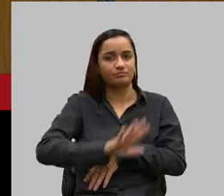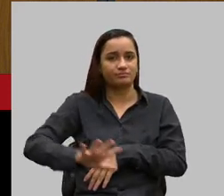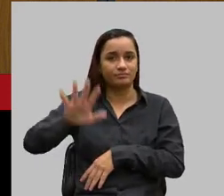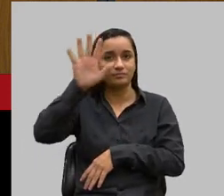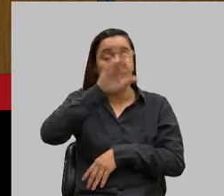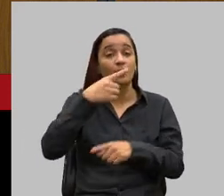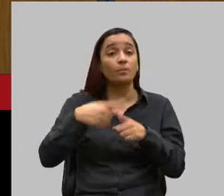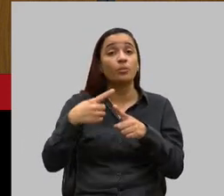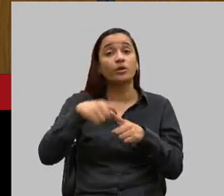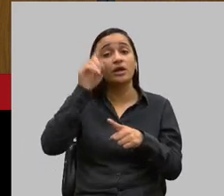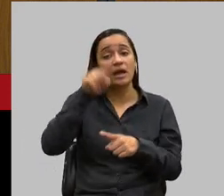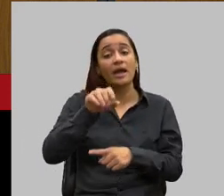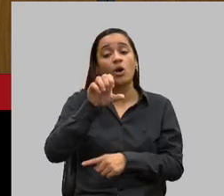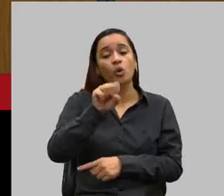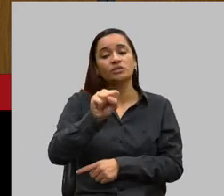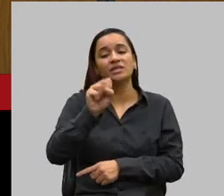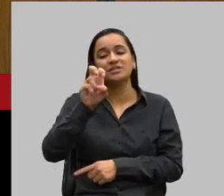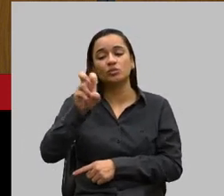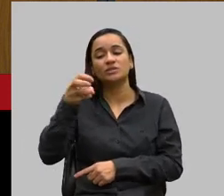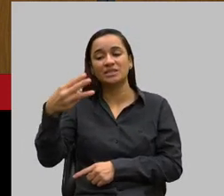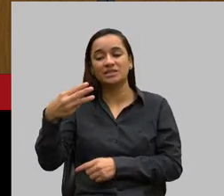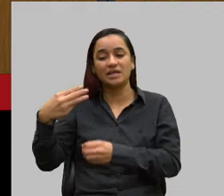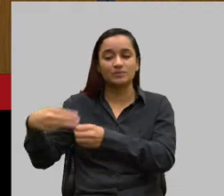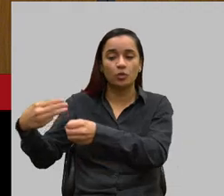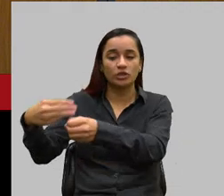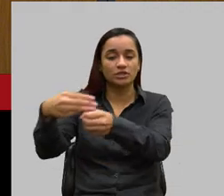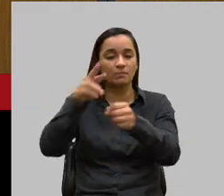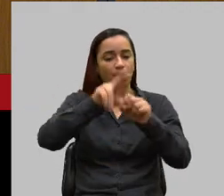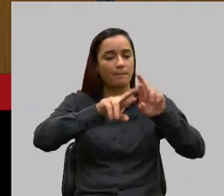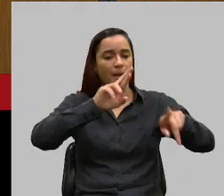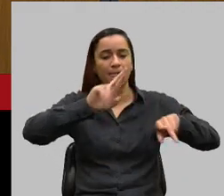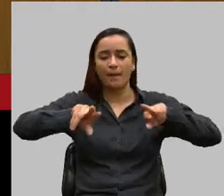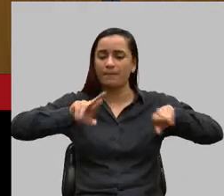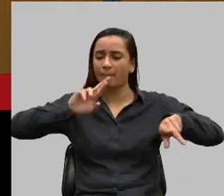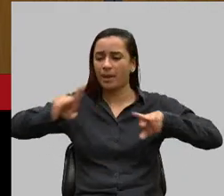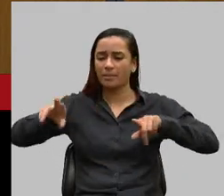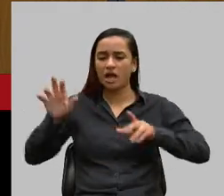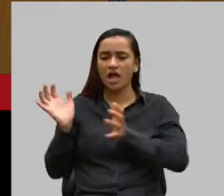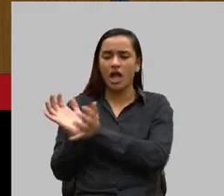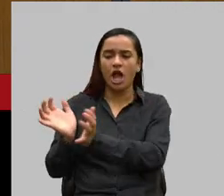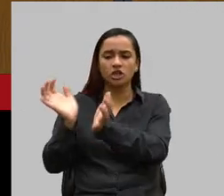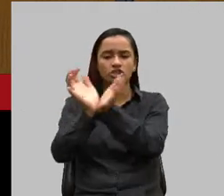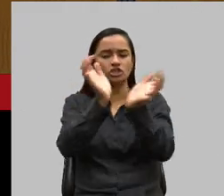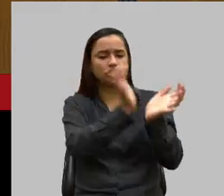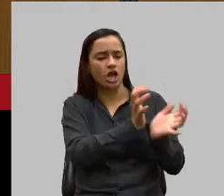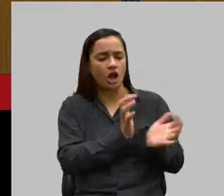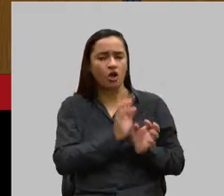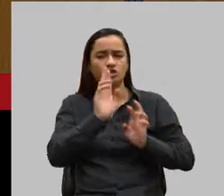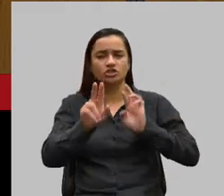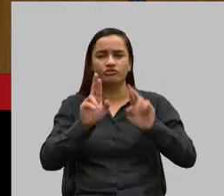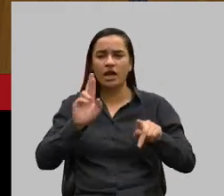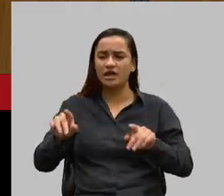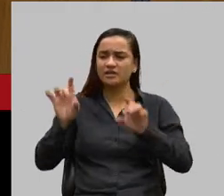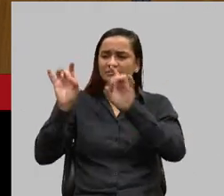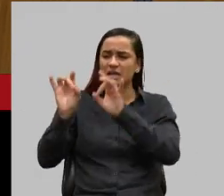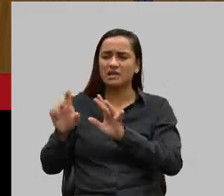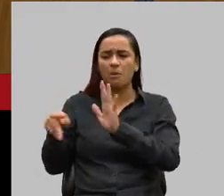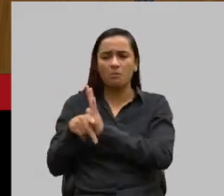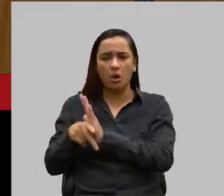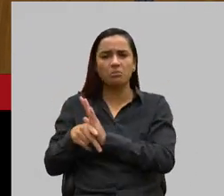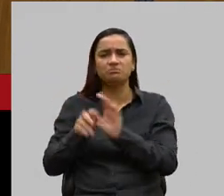853 municípios cada um com a sua diversidade regiões que tem Cada uma com a sua especificidade própria